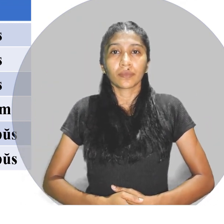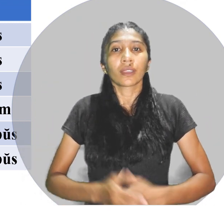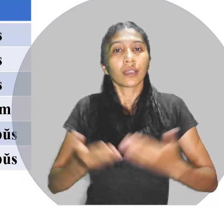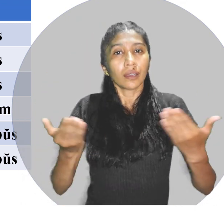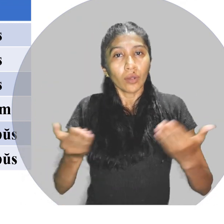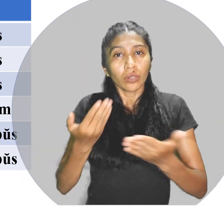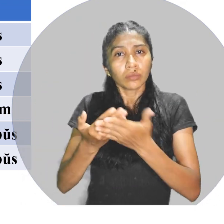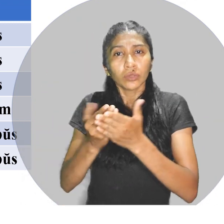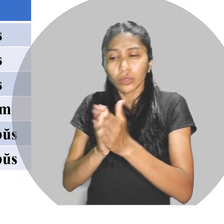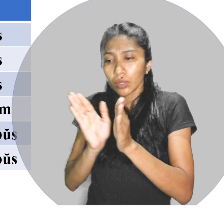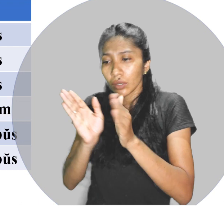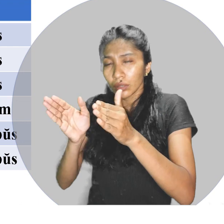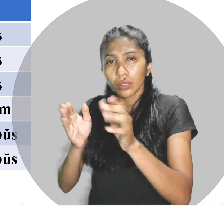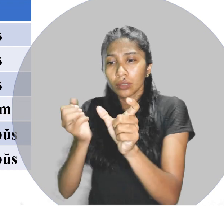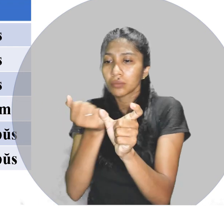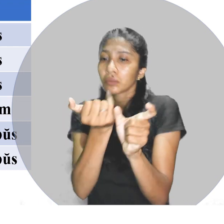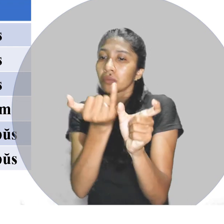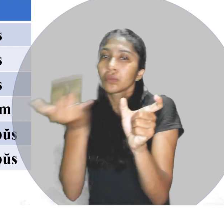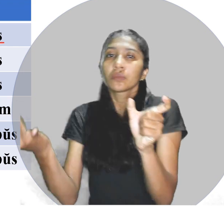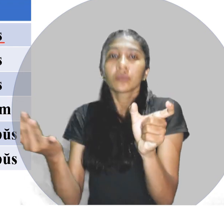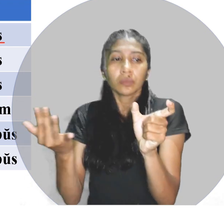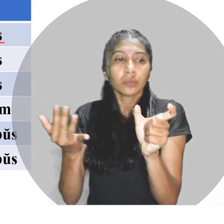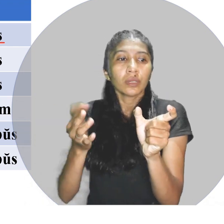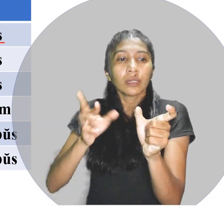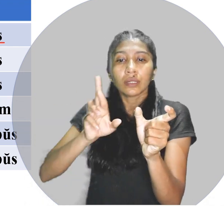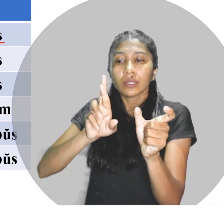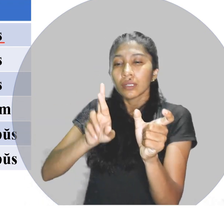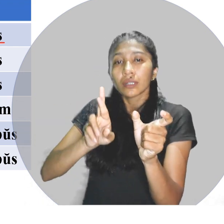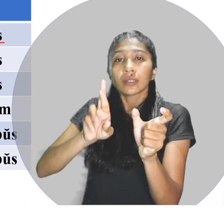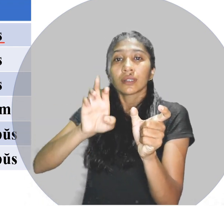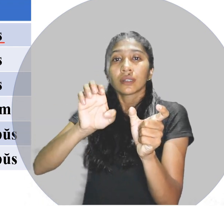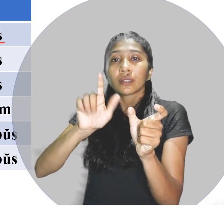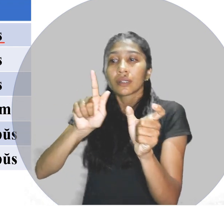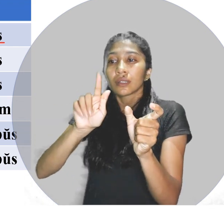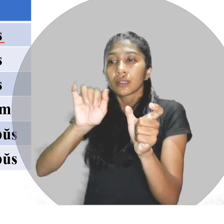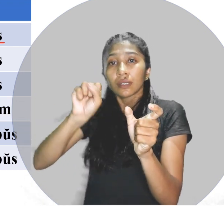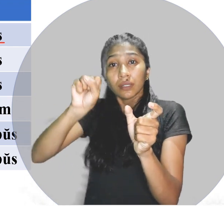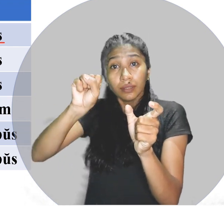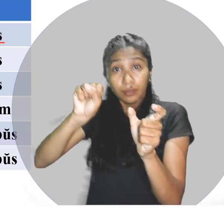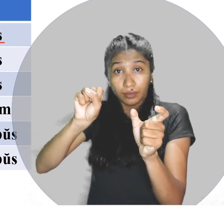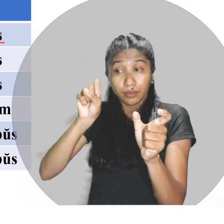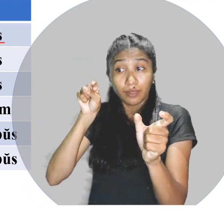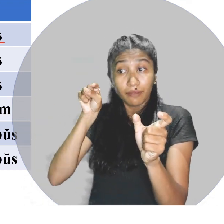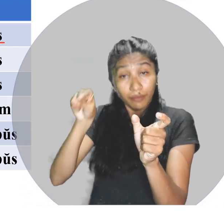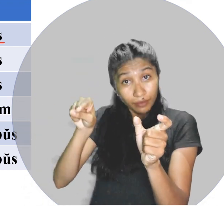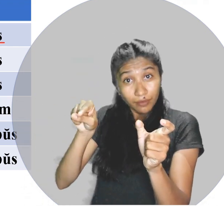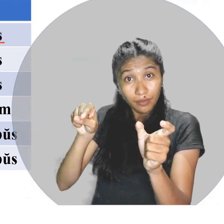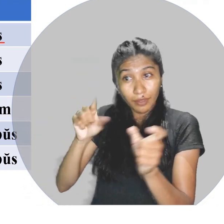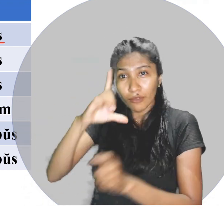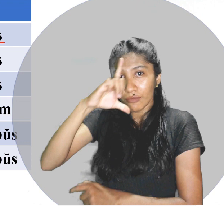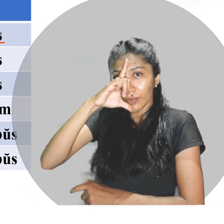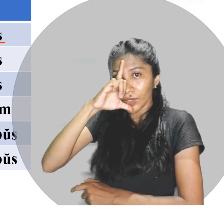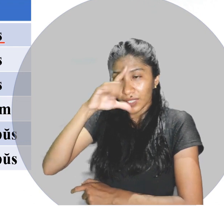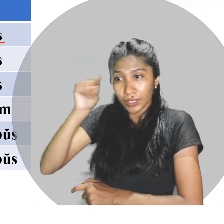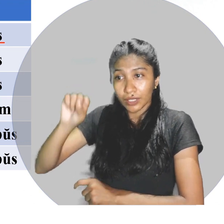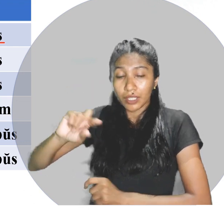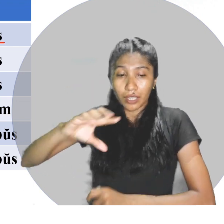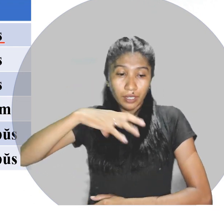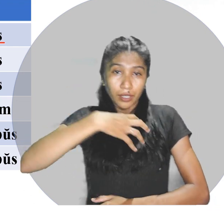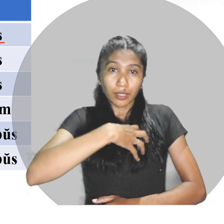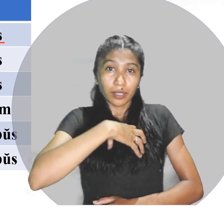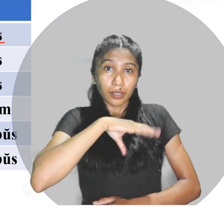Indo para o plural, usaremos reges. Reges laeti sunt, ou seja,